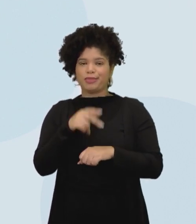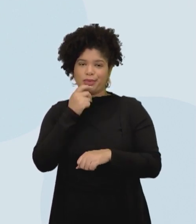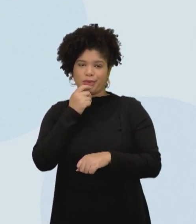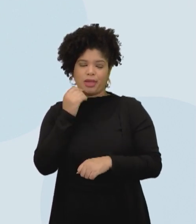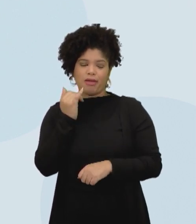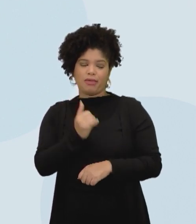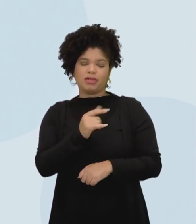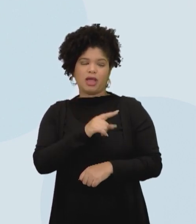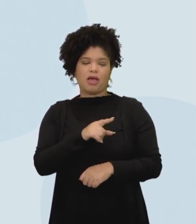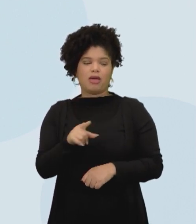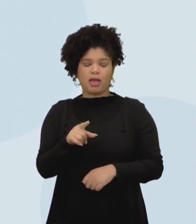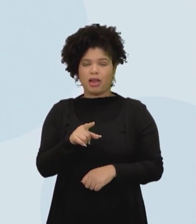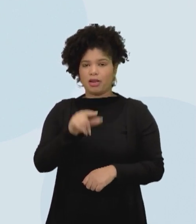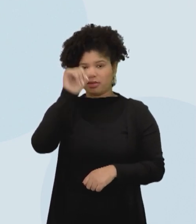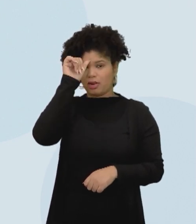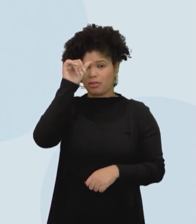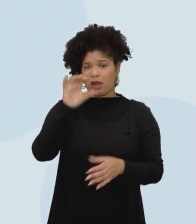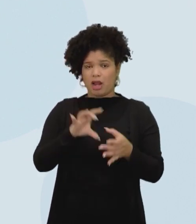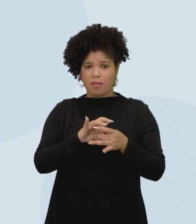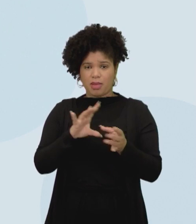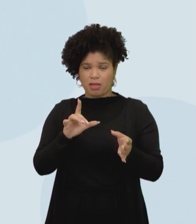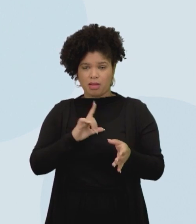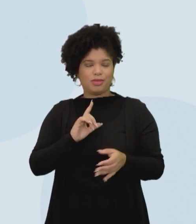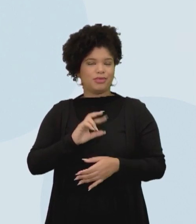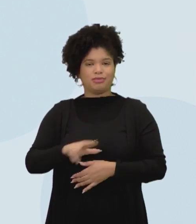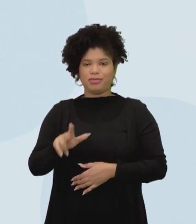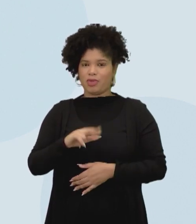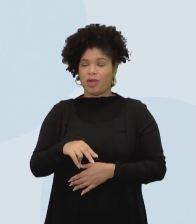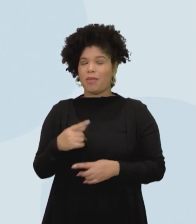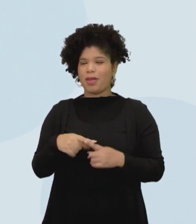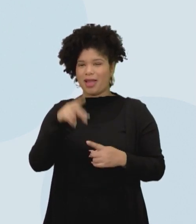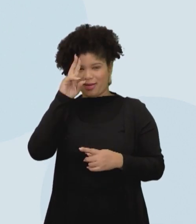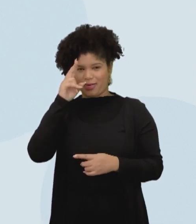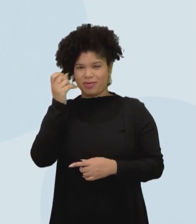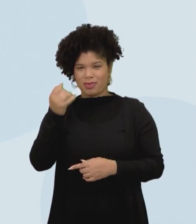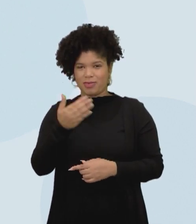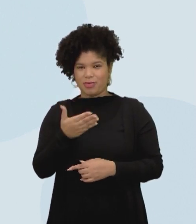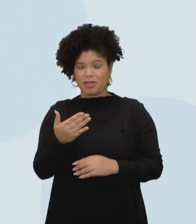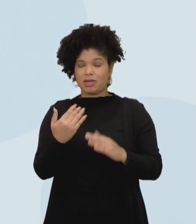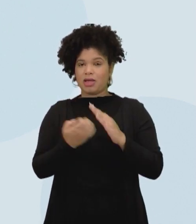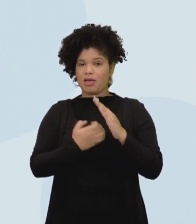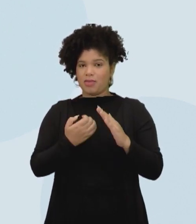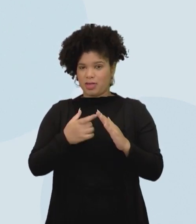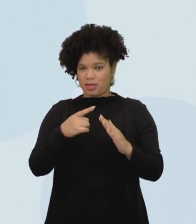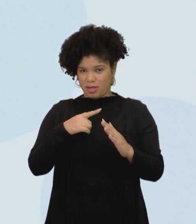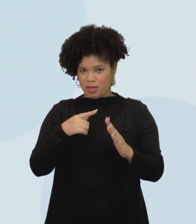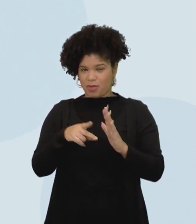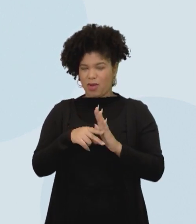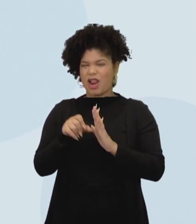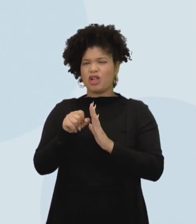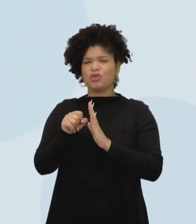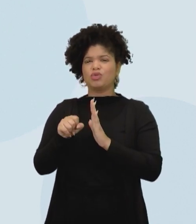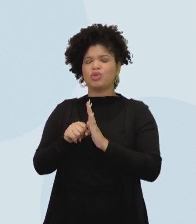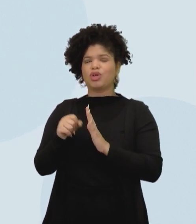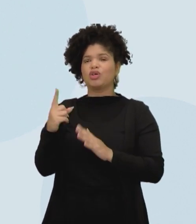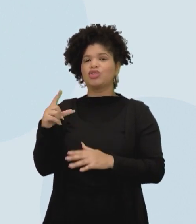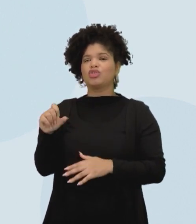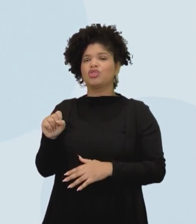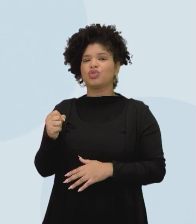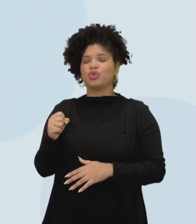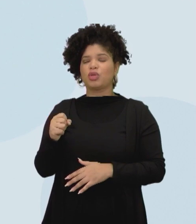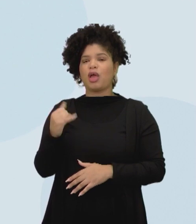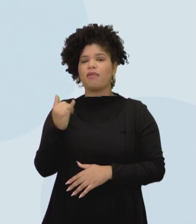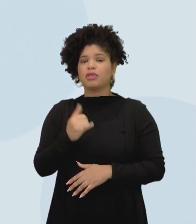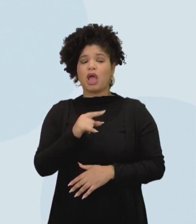empresa que é a Companhia das Índias Orientais, lá no século XVIII, ela proíbe a extração do sal na Índia.